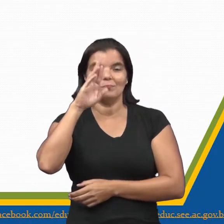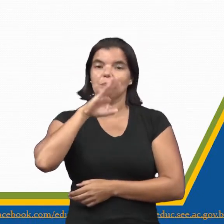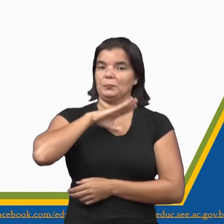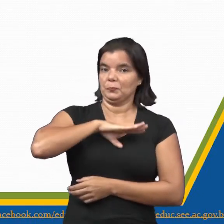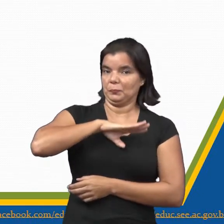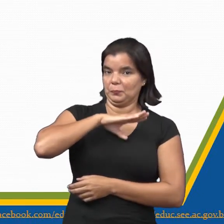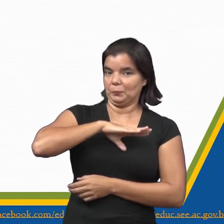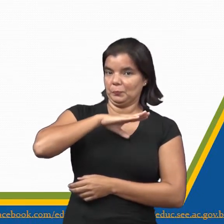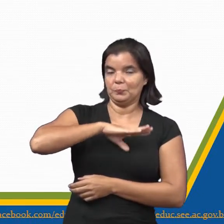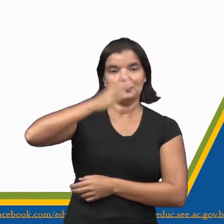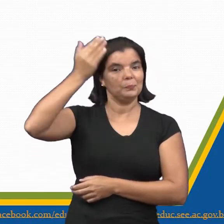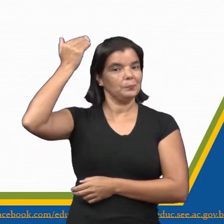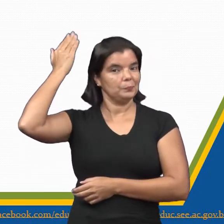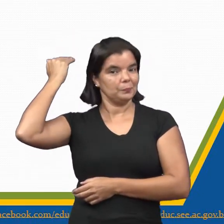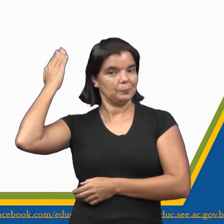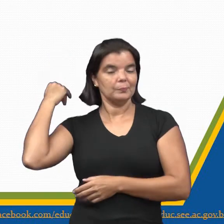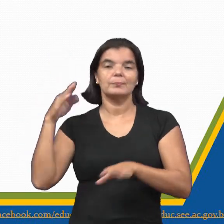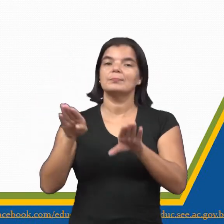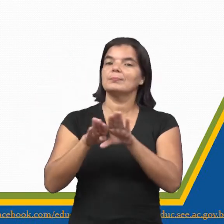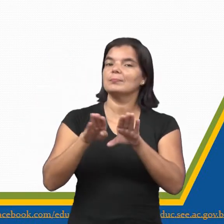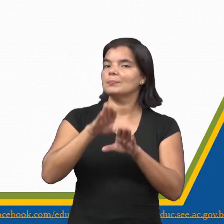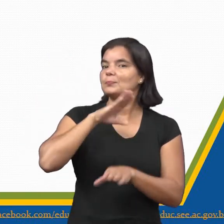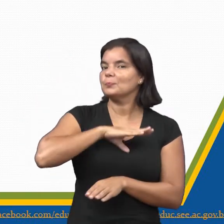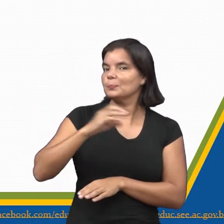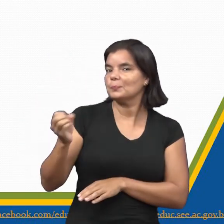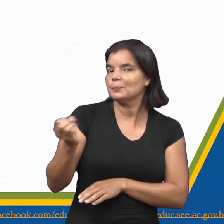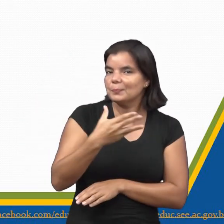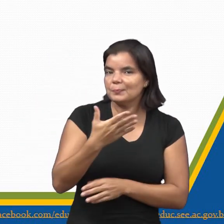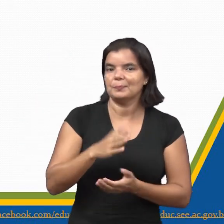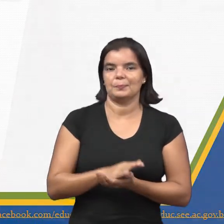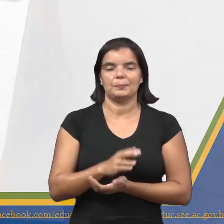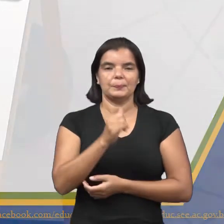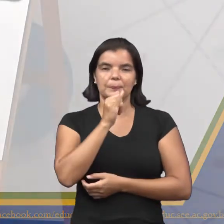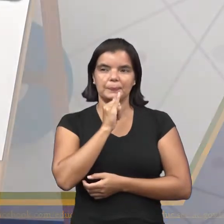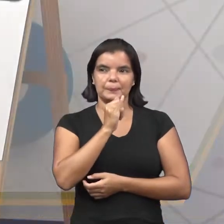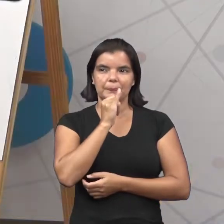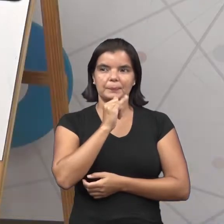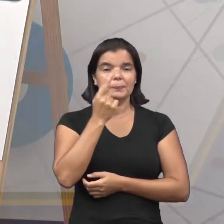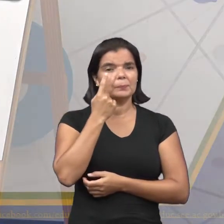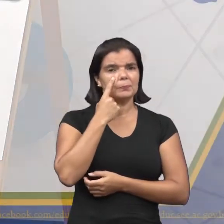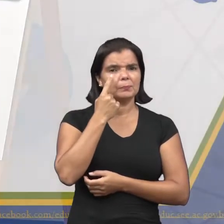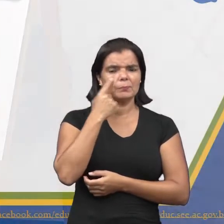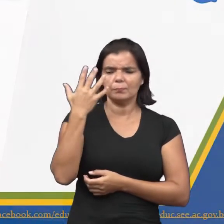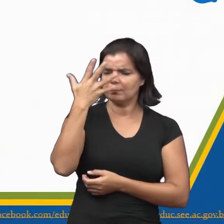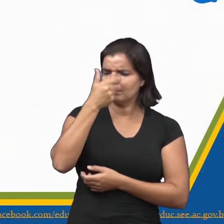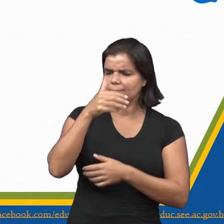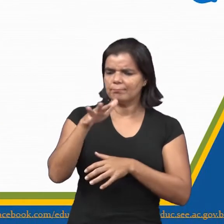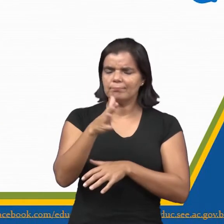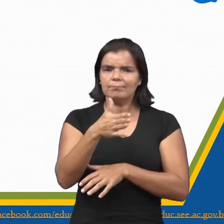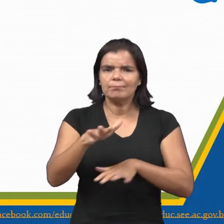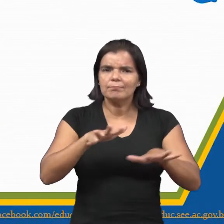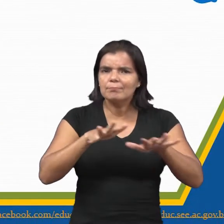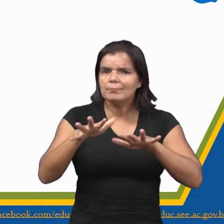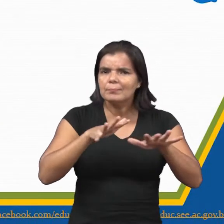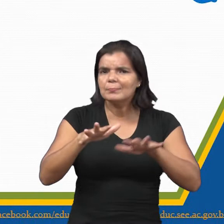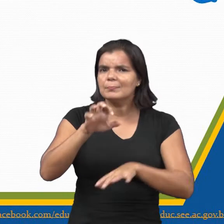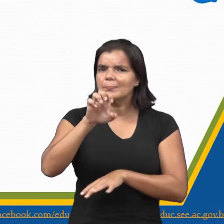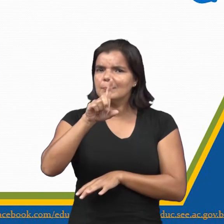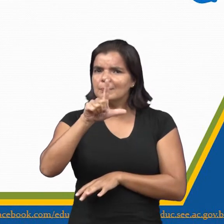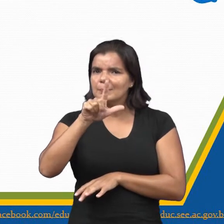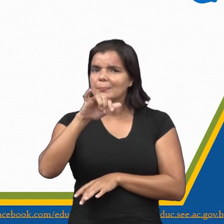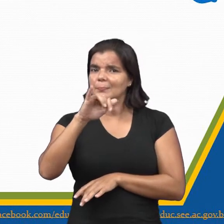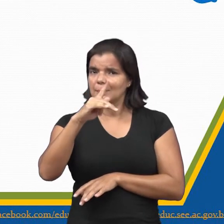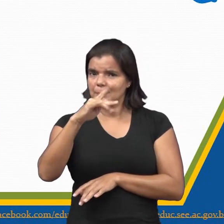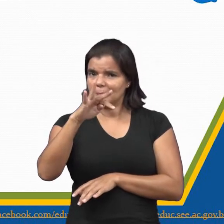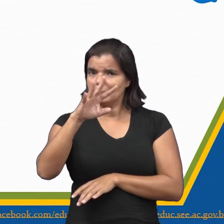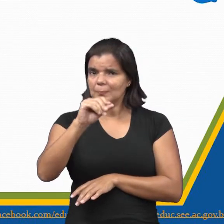português medieval e o atual. Olha o exemplo aí, ó. Veja que belos movimentos elípticos fazem